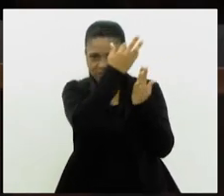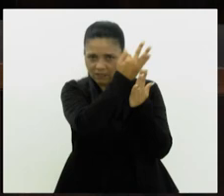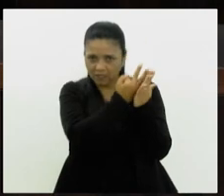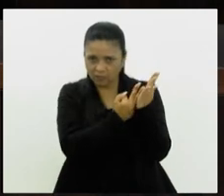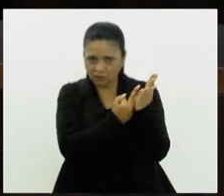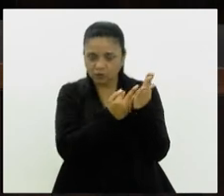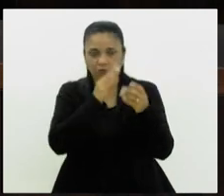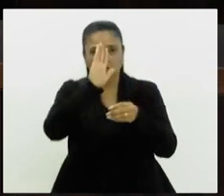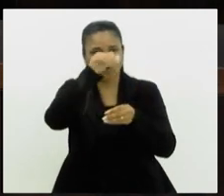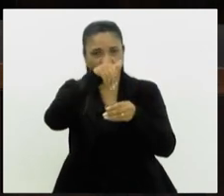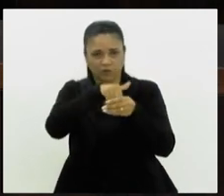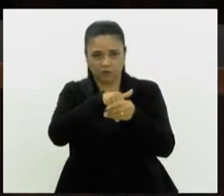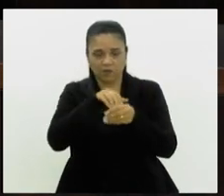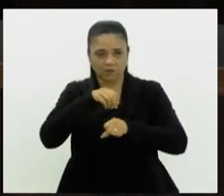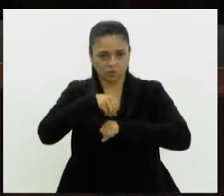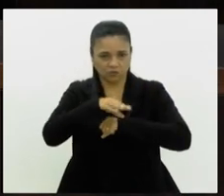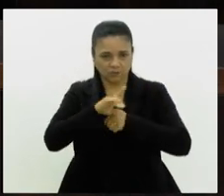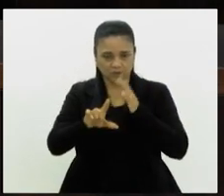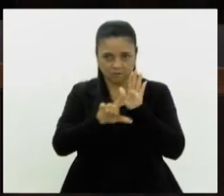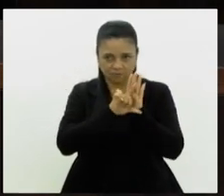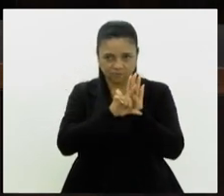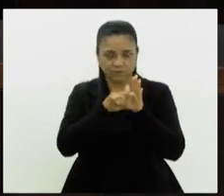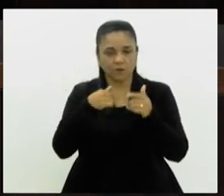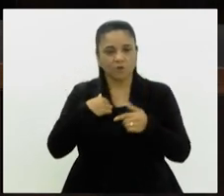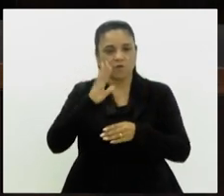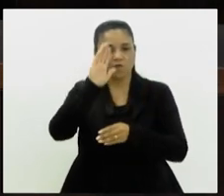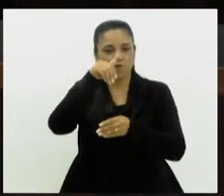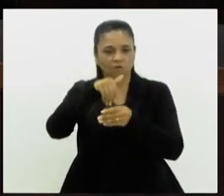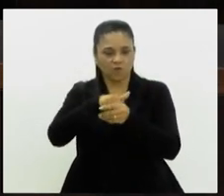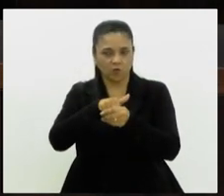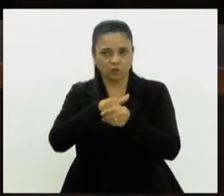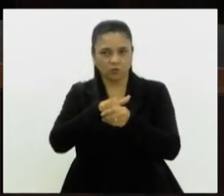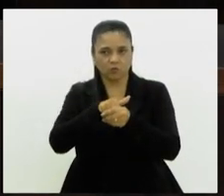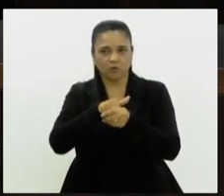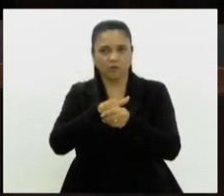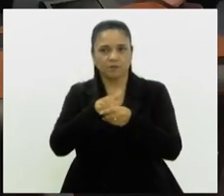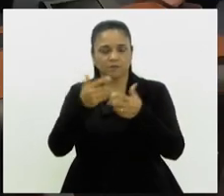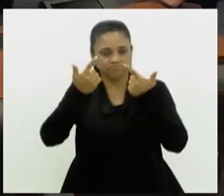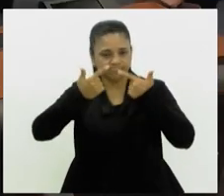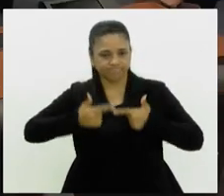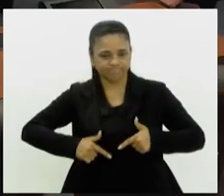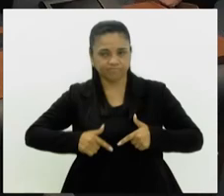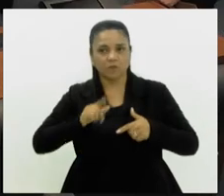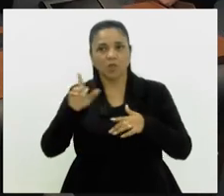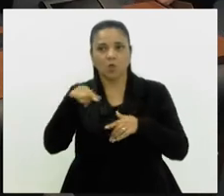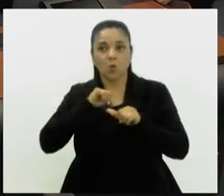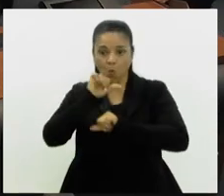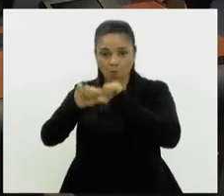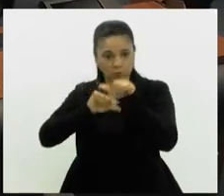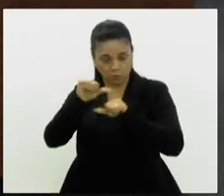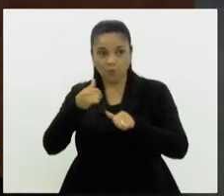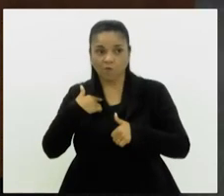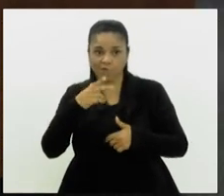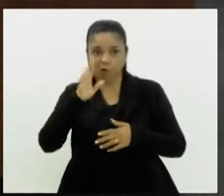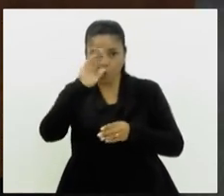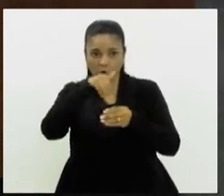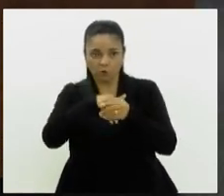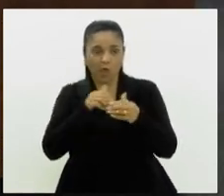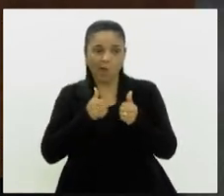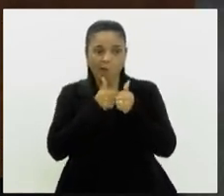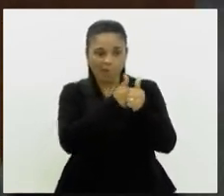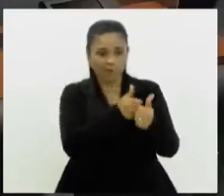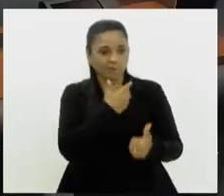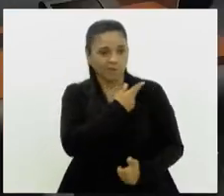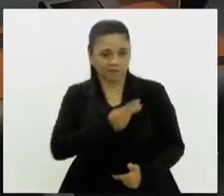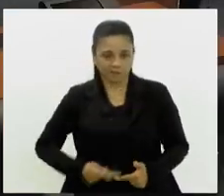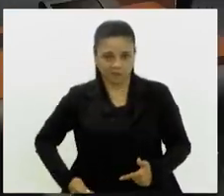Então, o meu voto é pela abstenção. Então, eu mudo o meu voto e acompanho o voto da presidenta.